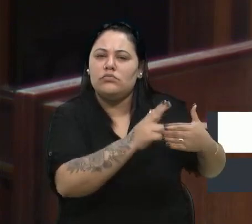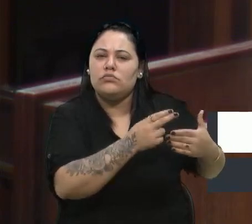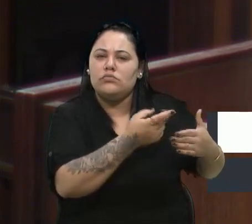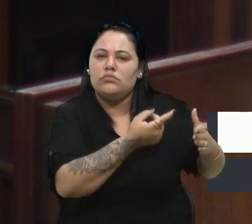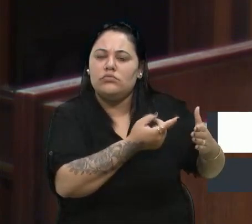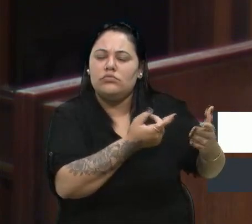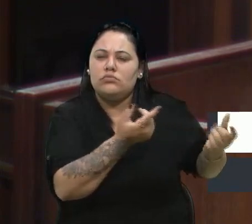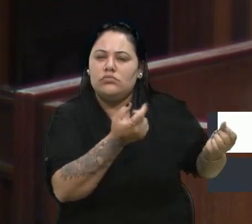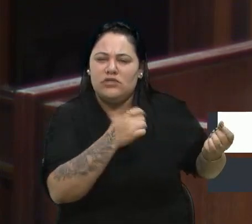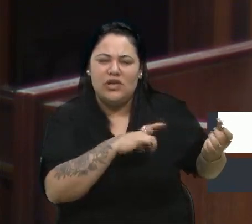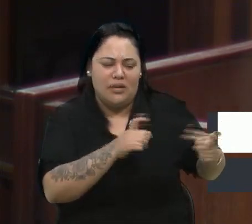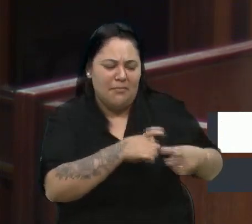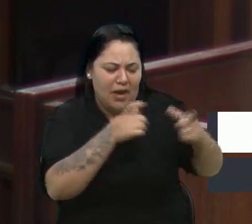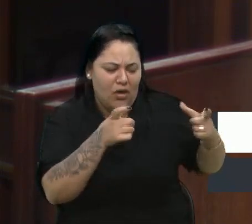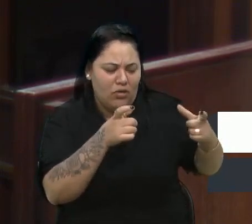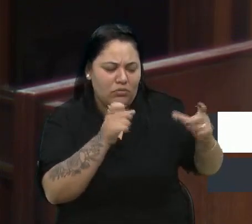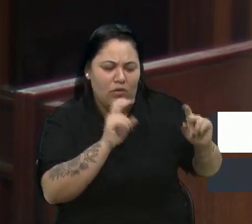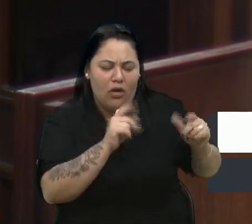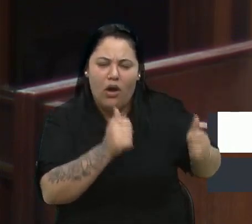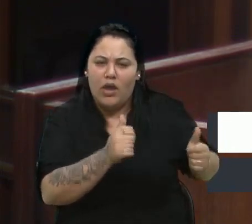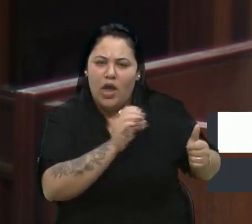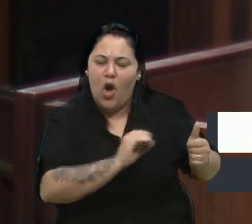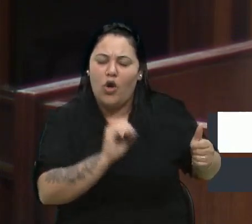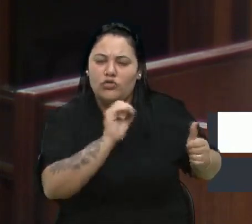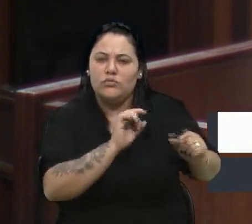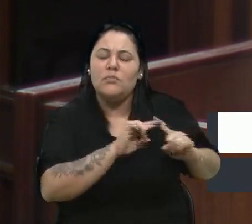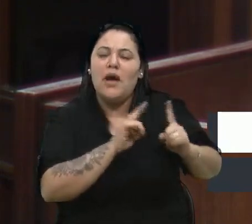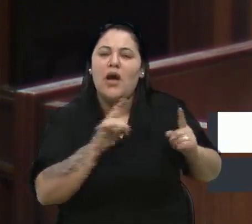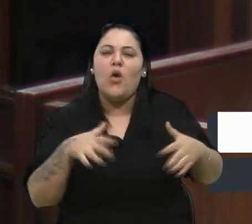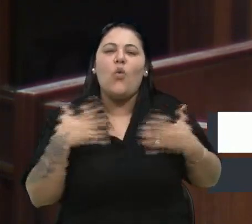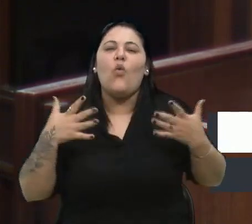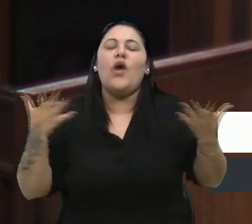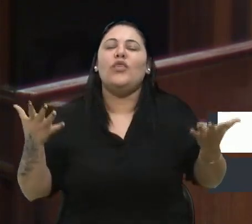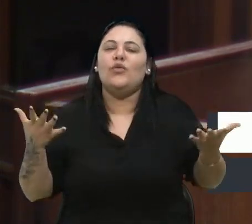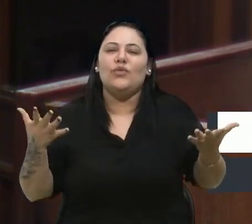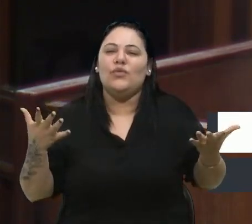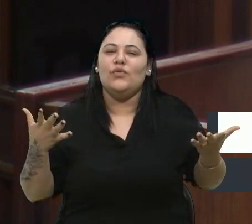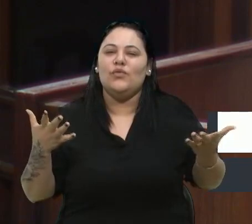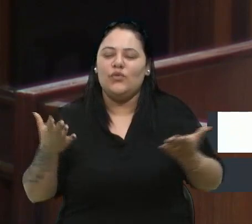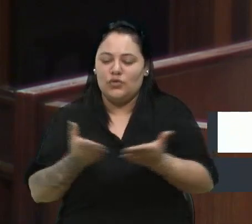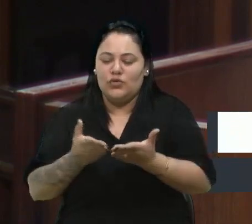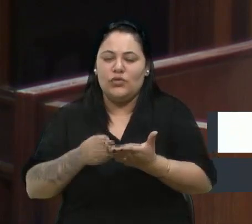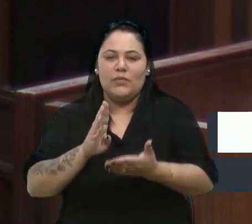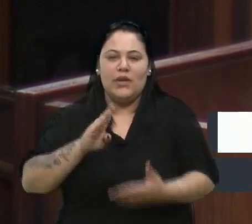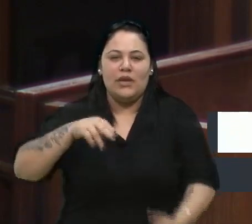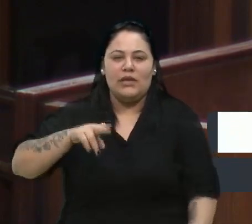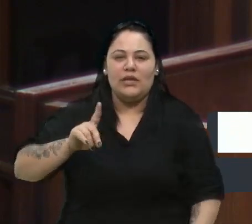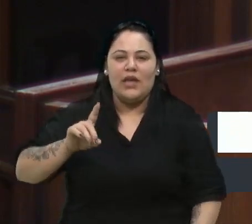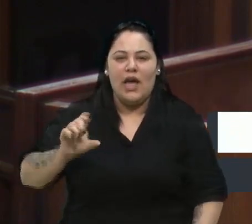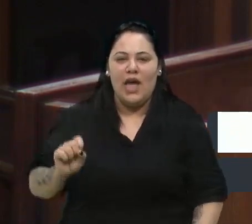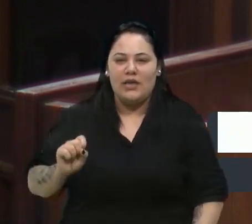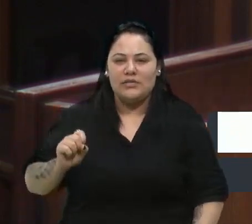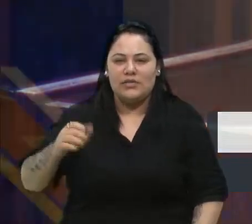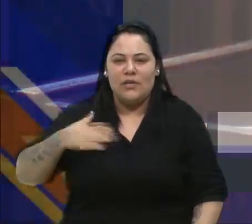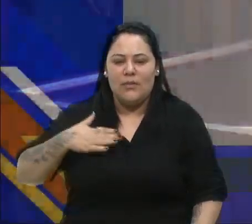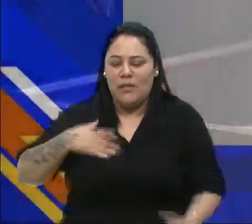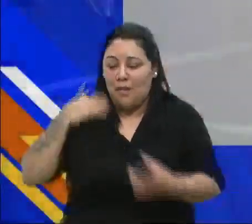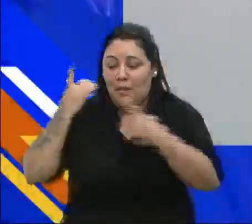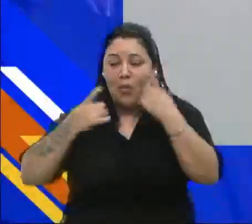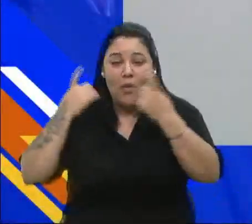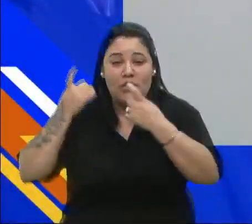Sim, serão maiores, que ótimo. Mas quando? Estudos do BNDES. Então eu trago essa preocupação,